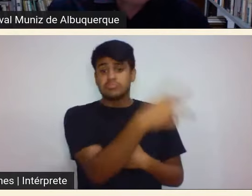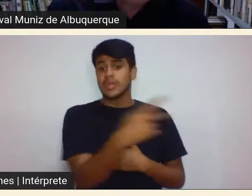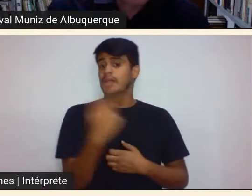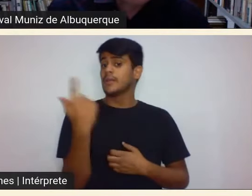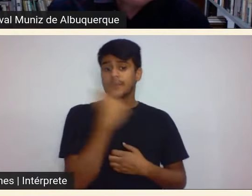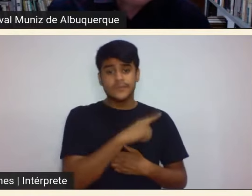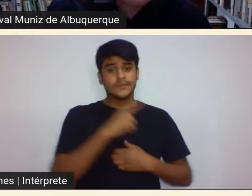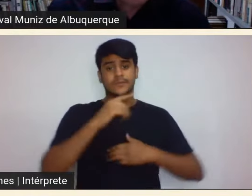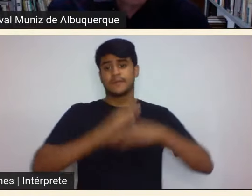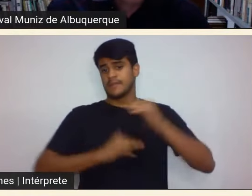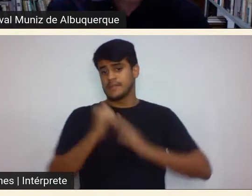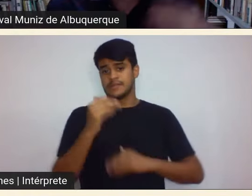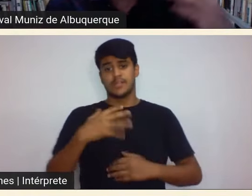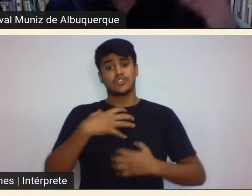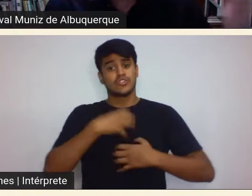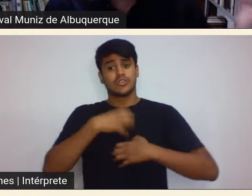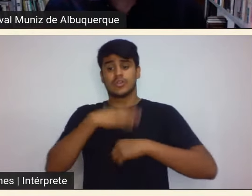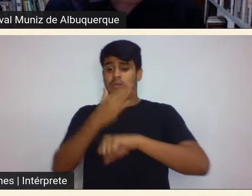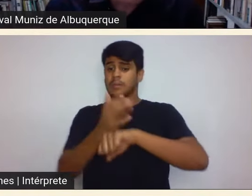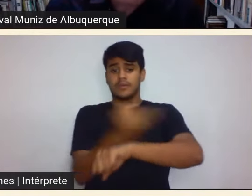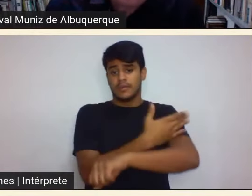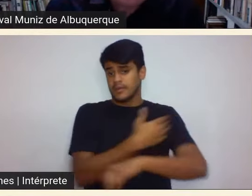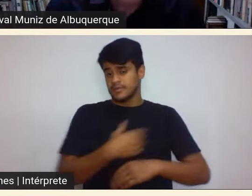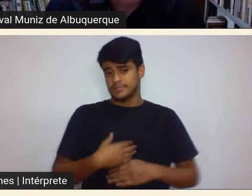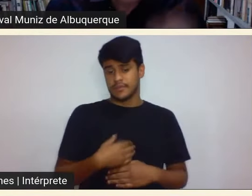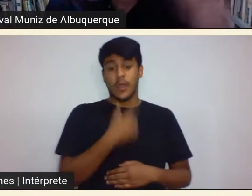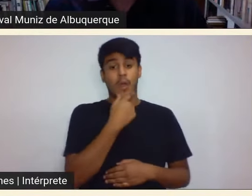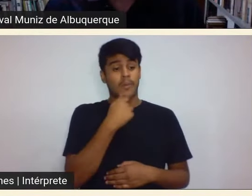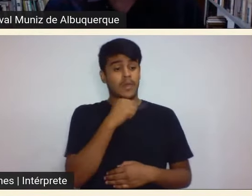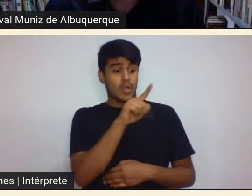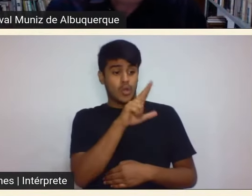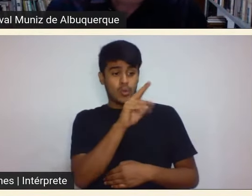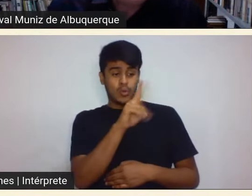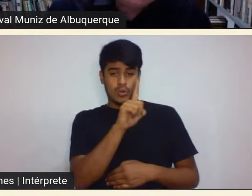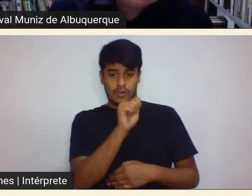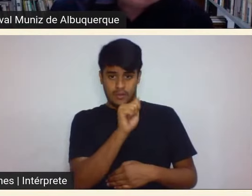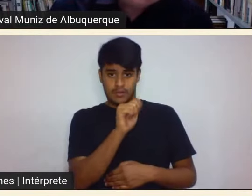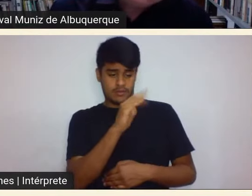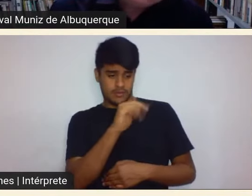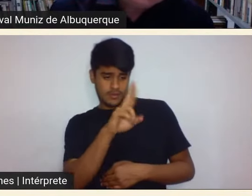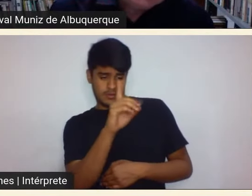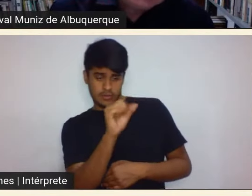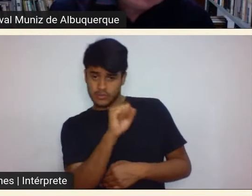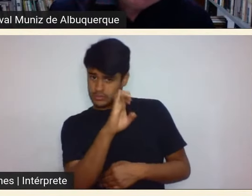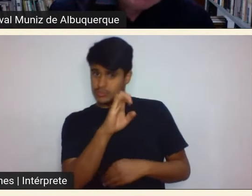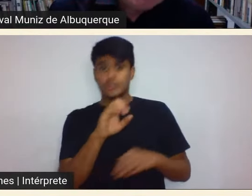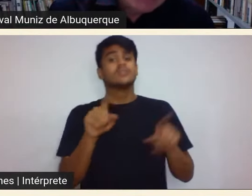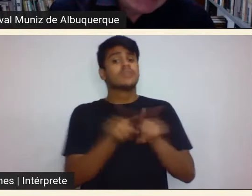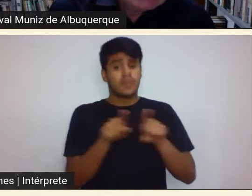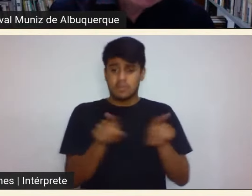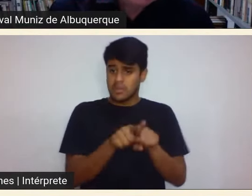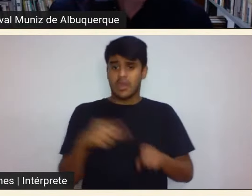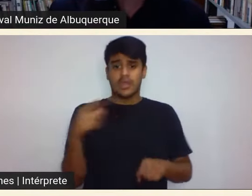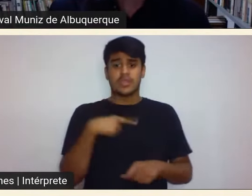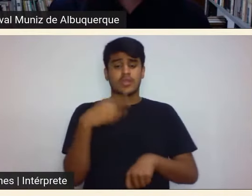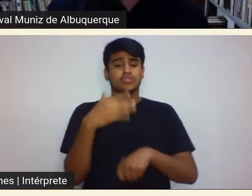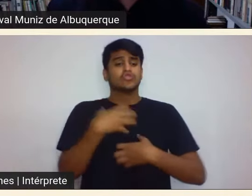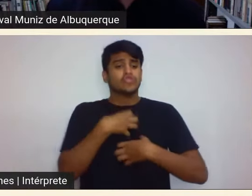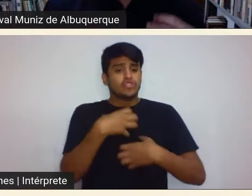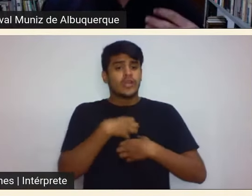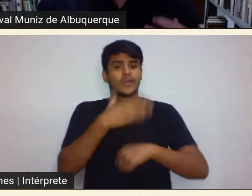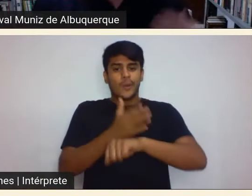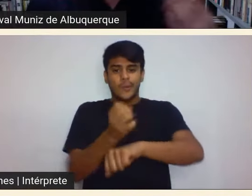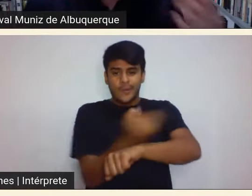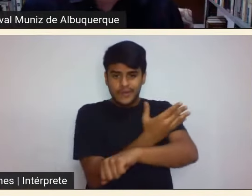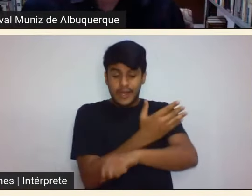forma moderna. Quer dizer, o Lula Cardoso Aires, da mesma forma, utiliza-se a forma moderna, né, mas a sua